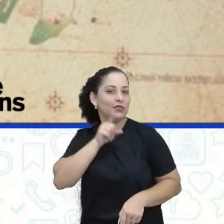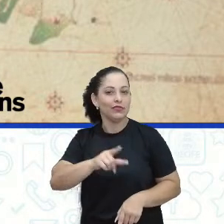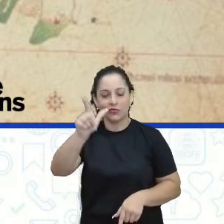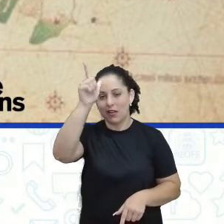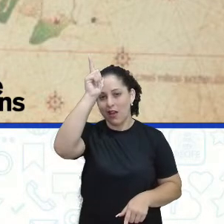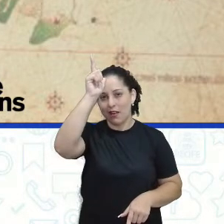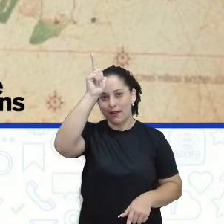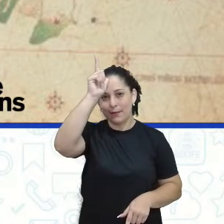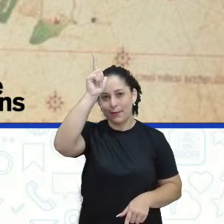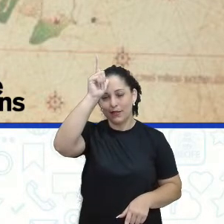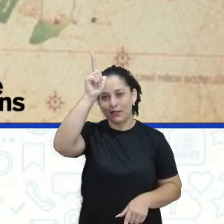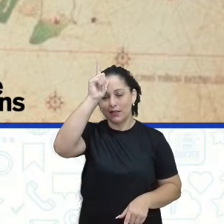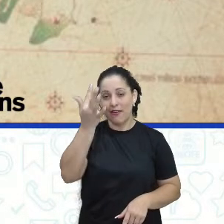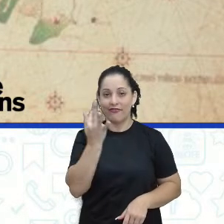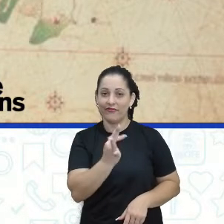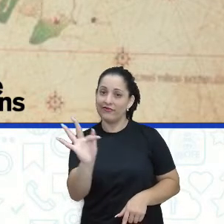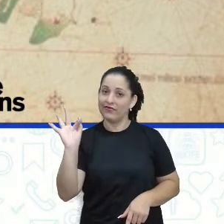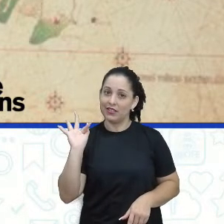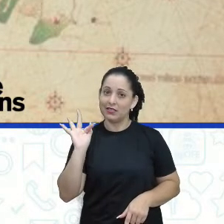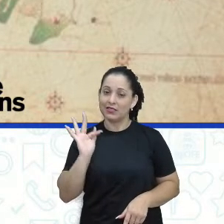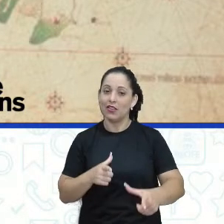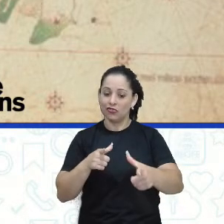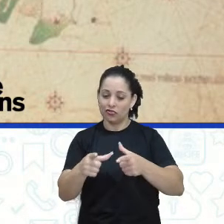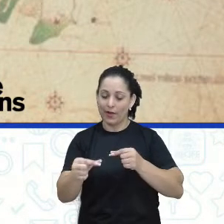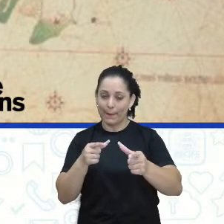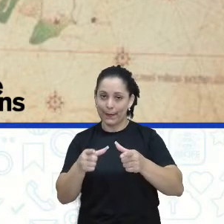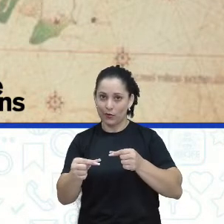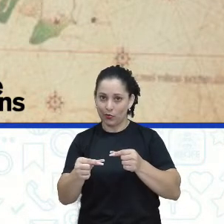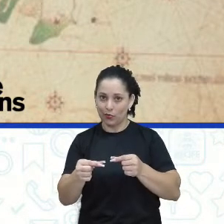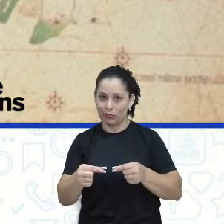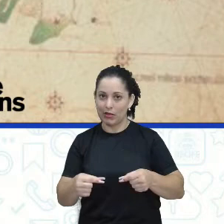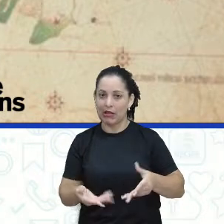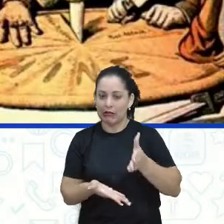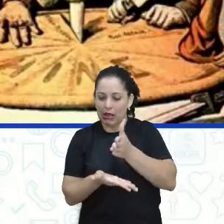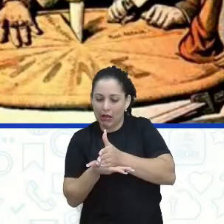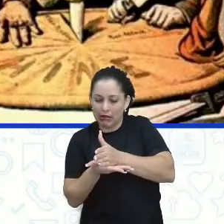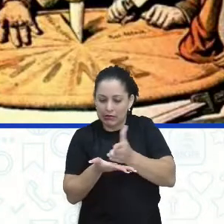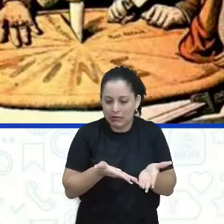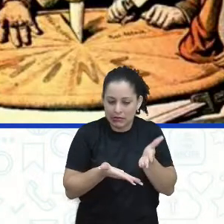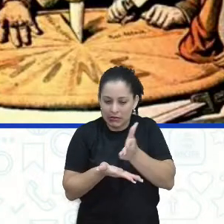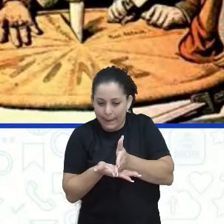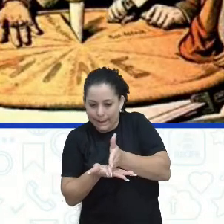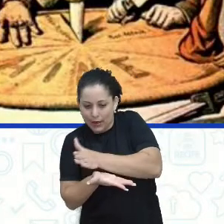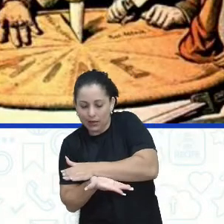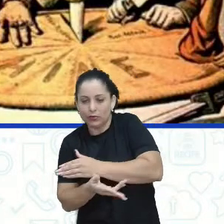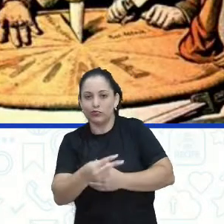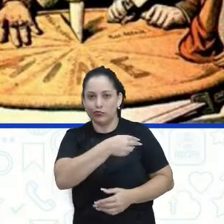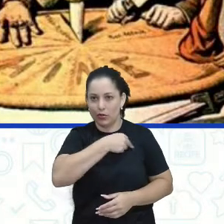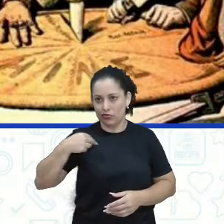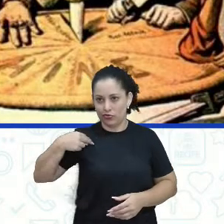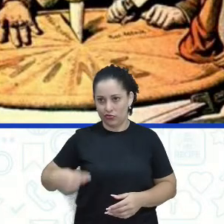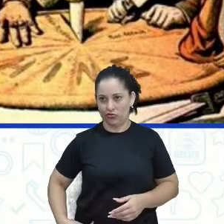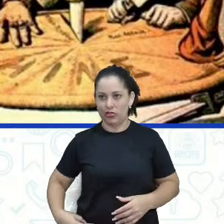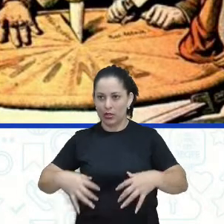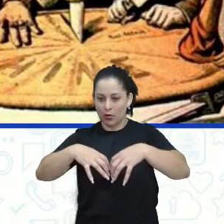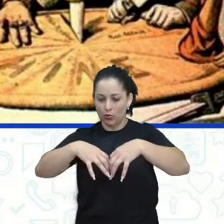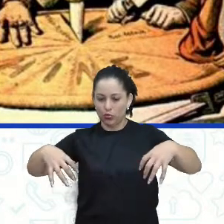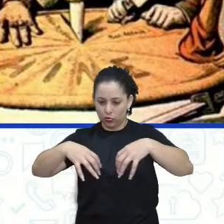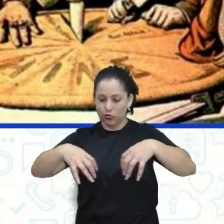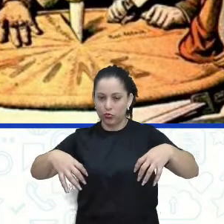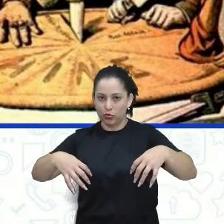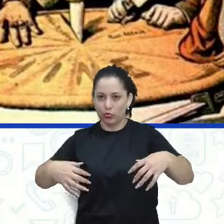Alemanha, França e Japão, dividindo aí esses territórios. Então, observa aqui, ó, a